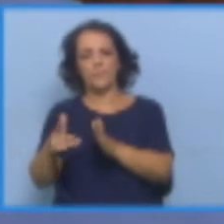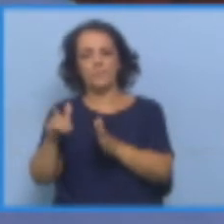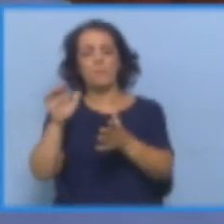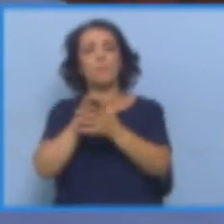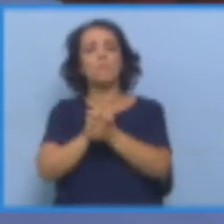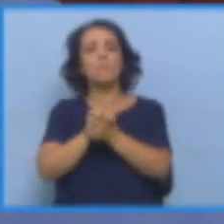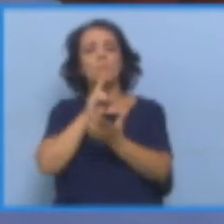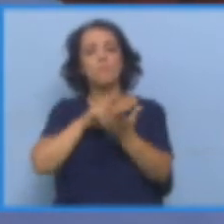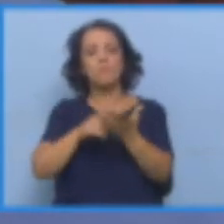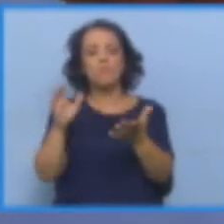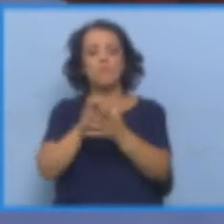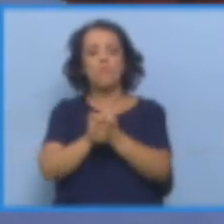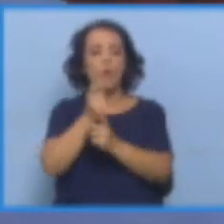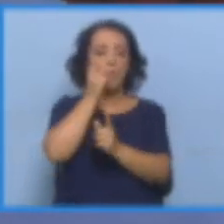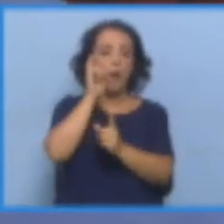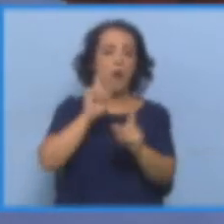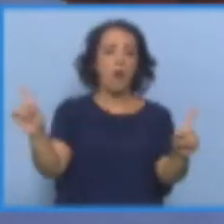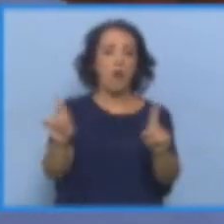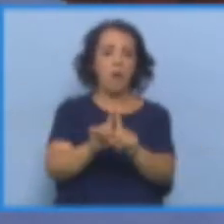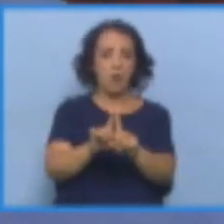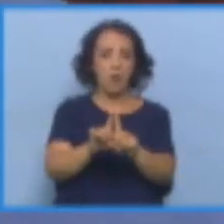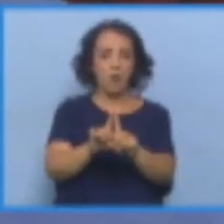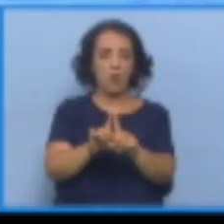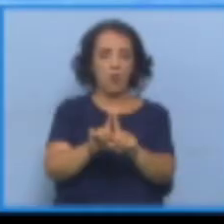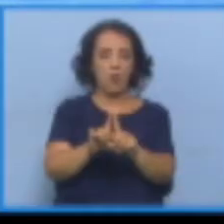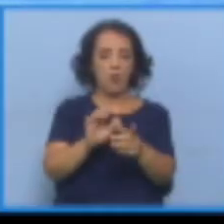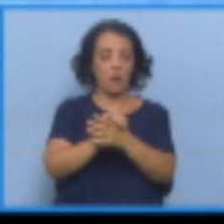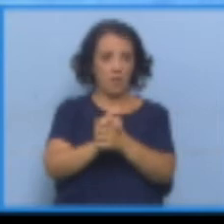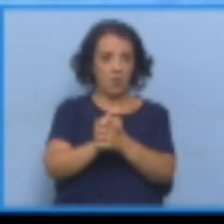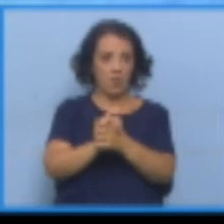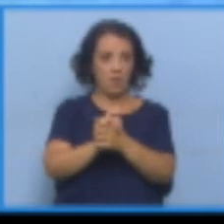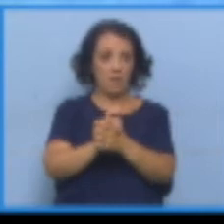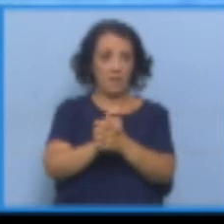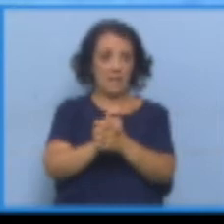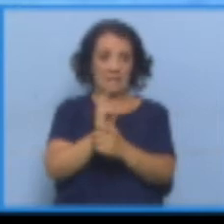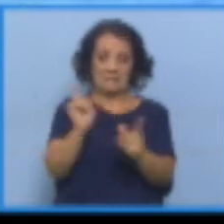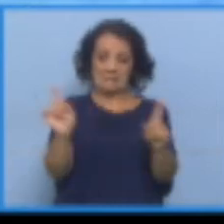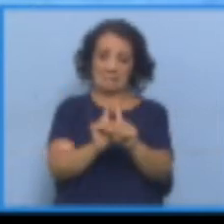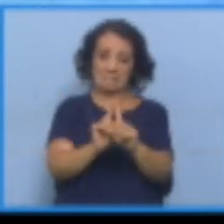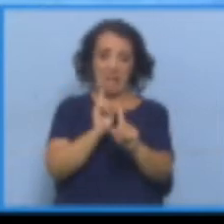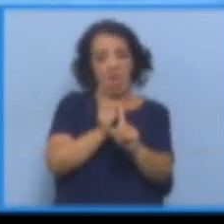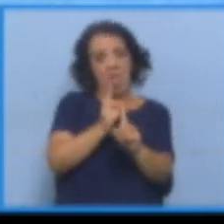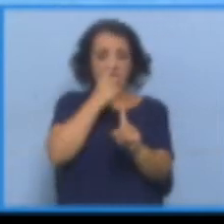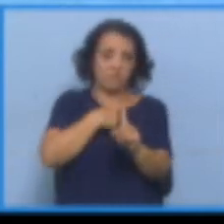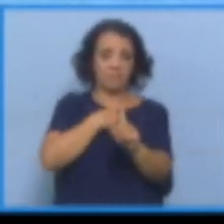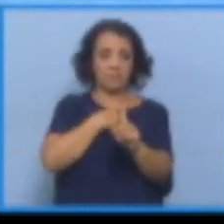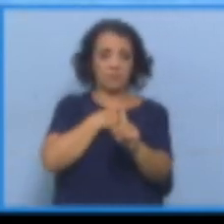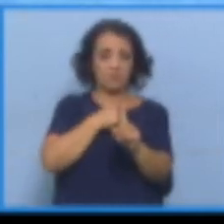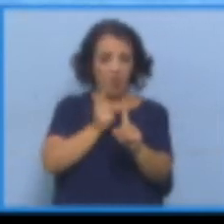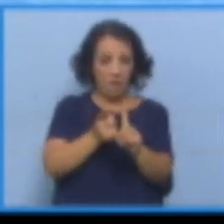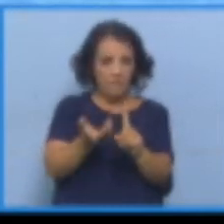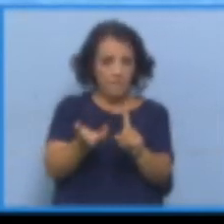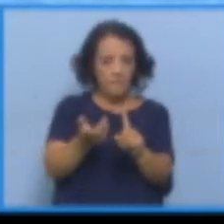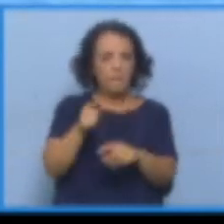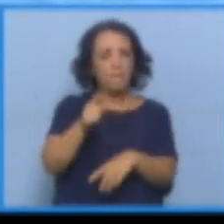casamento, essa junção de homem e mulher, são ele mesmo um fracasso, não é? E aqui o que eu acho que é